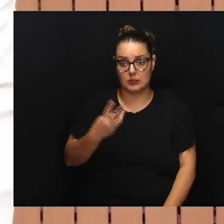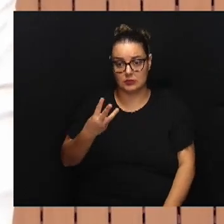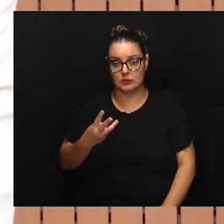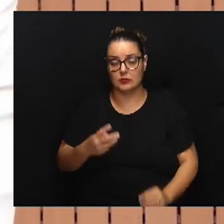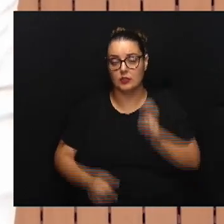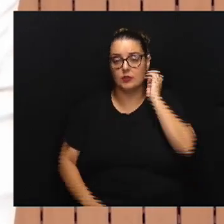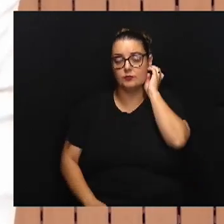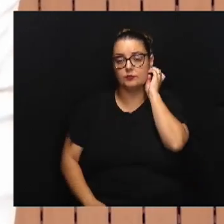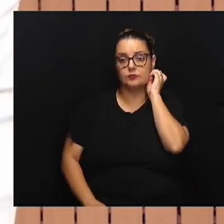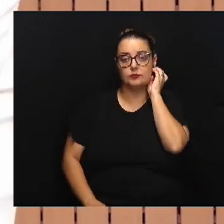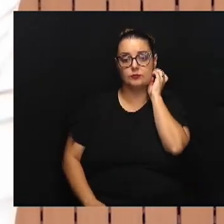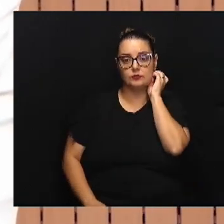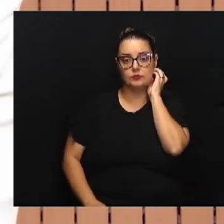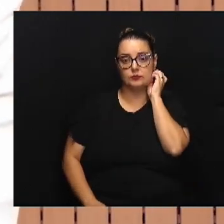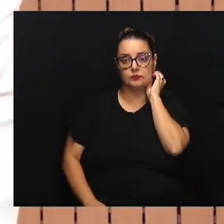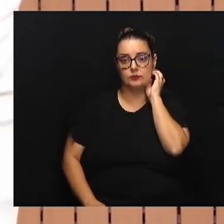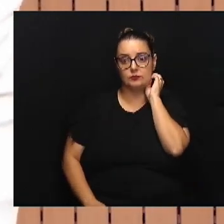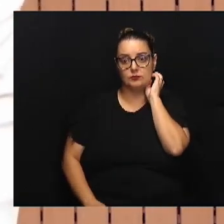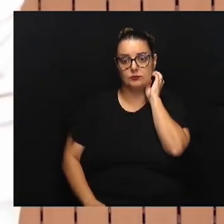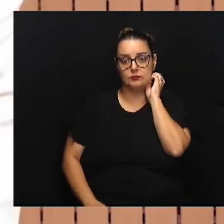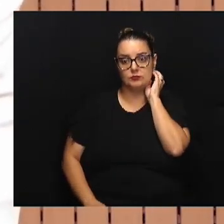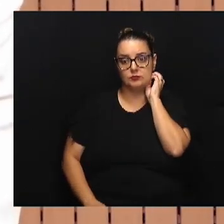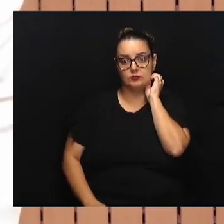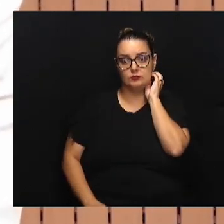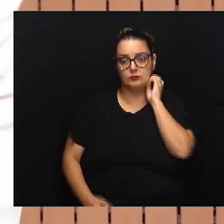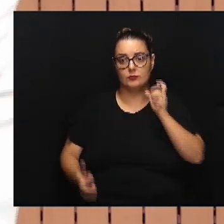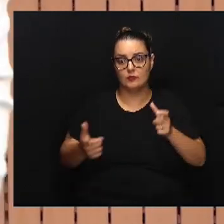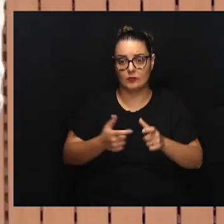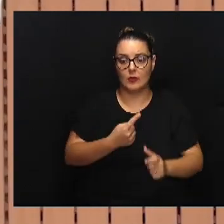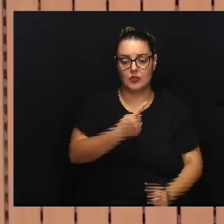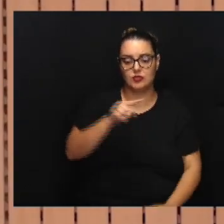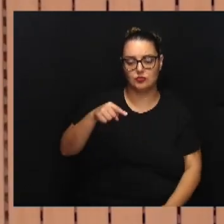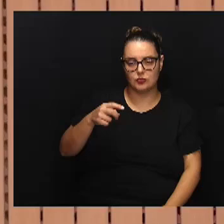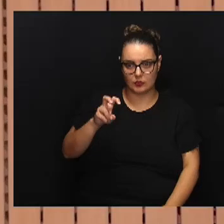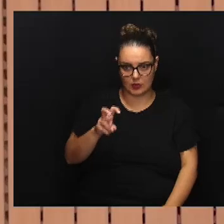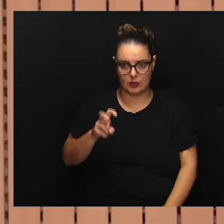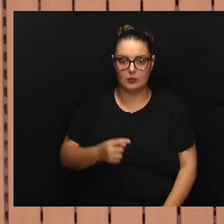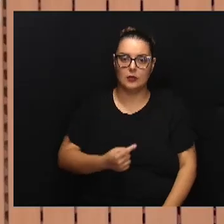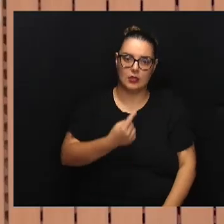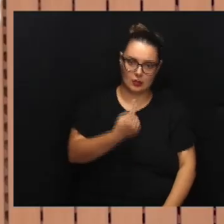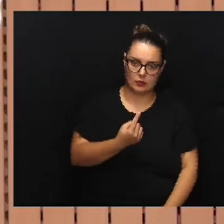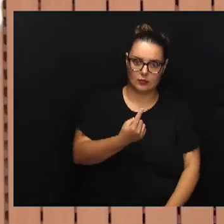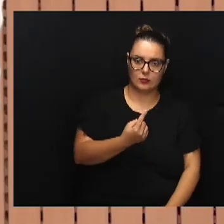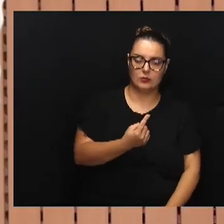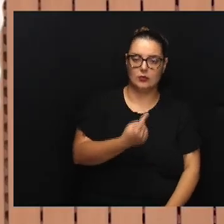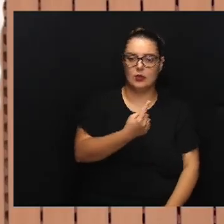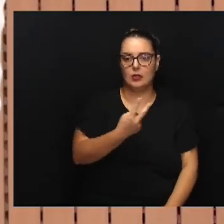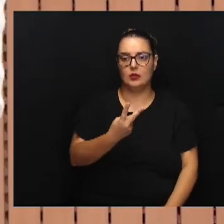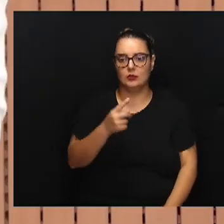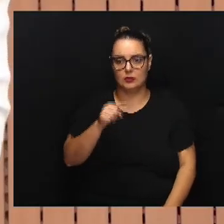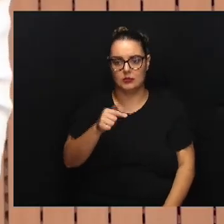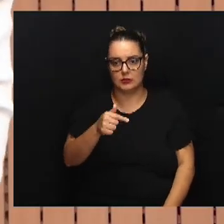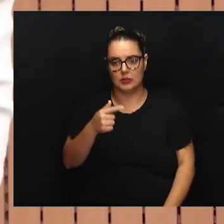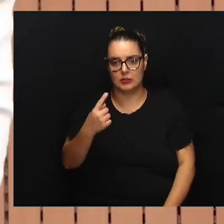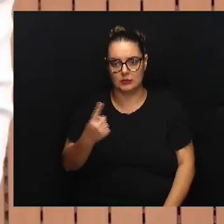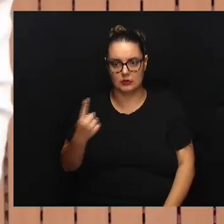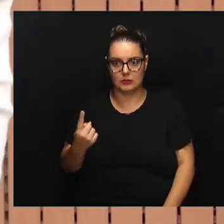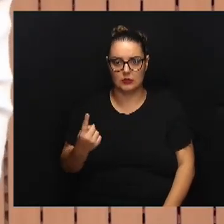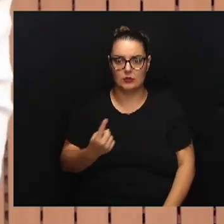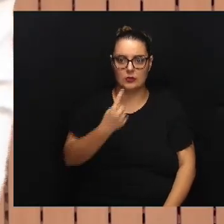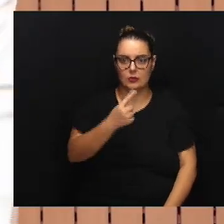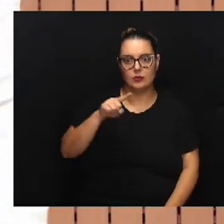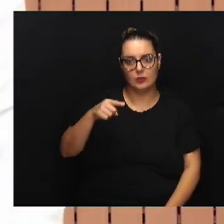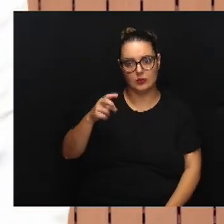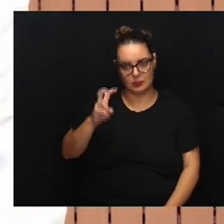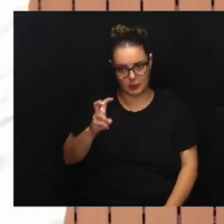Reduziu a faixa de renda de 1,5 para 1, né, a 12.711, a lei de cotas de 2012, era um salário